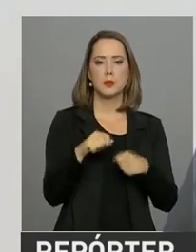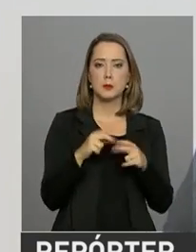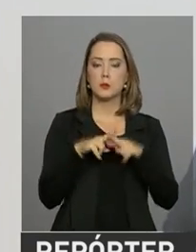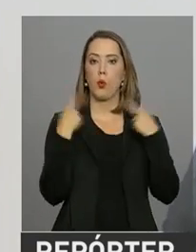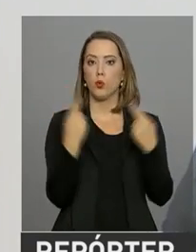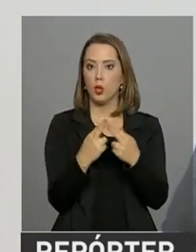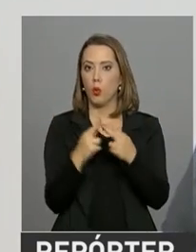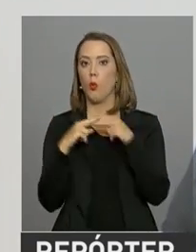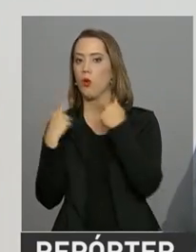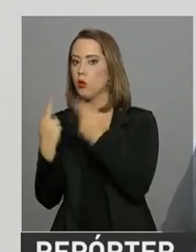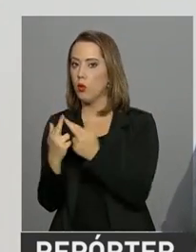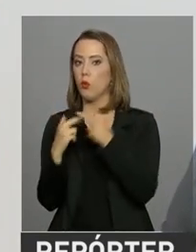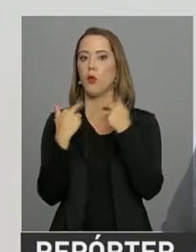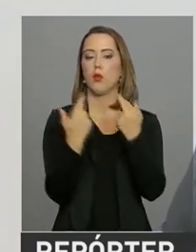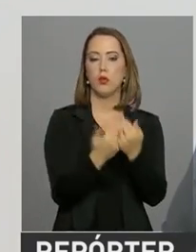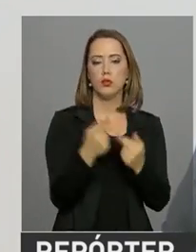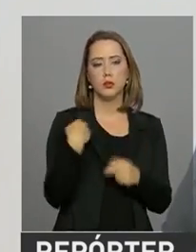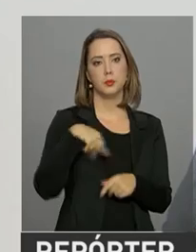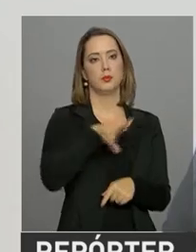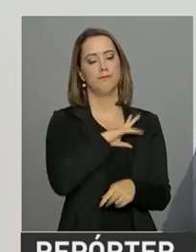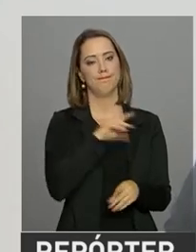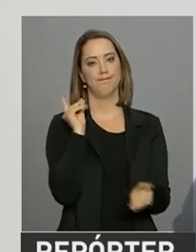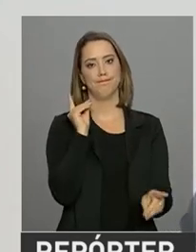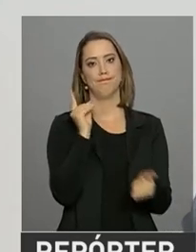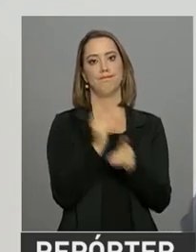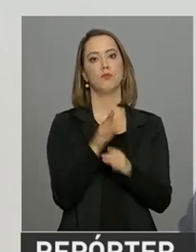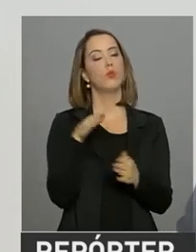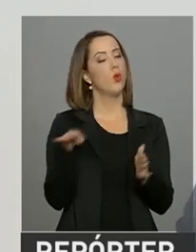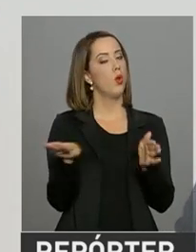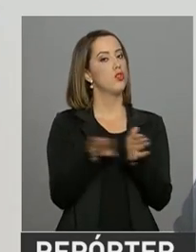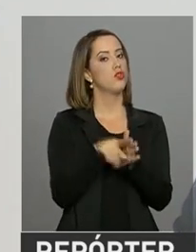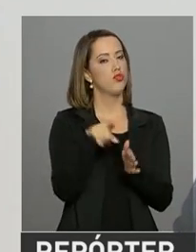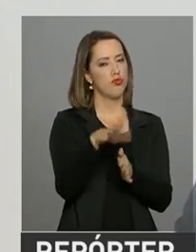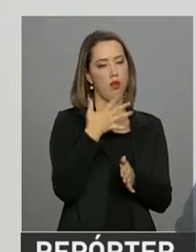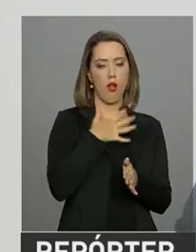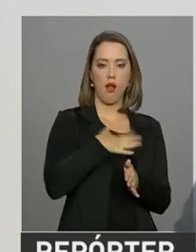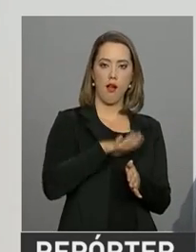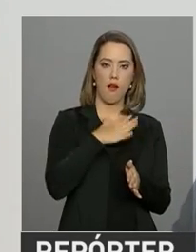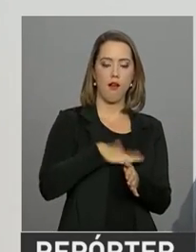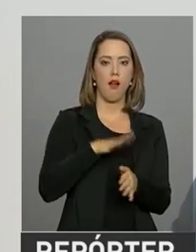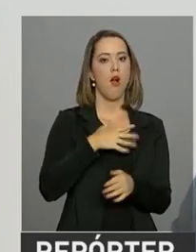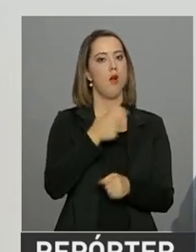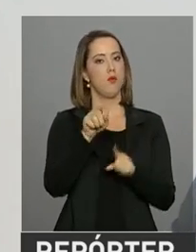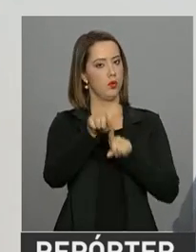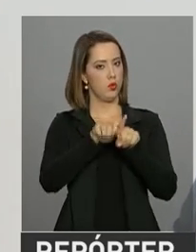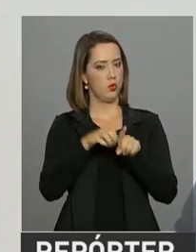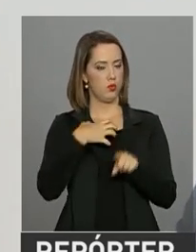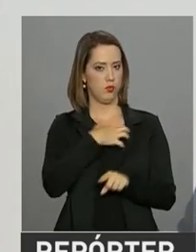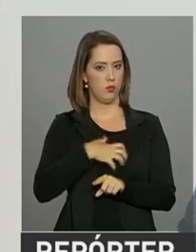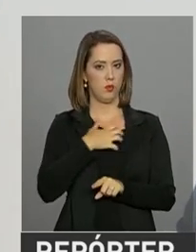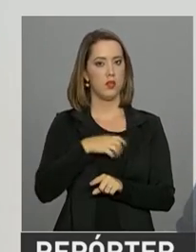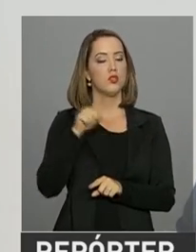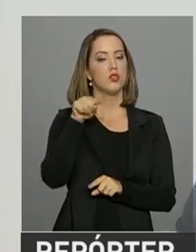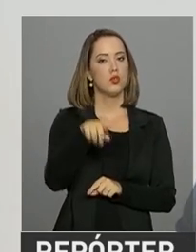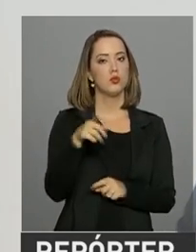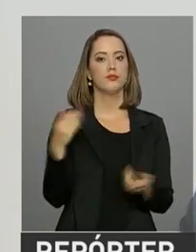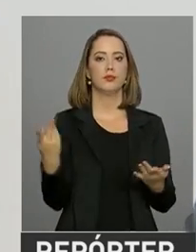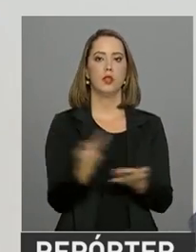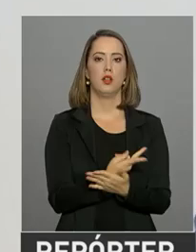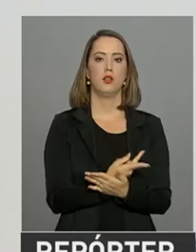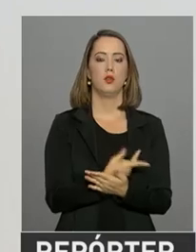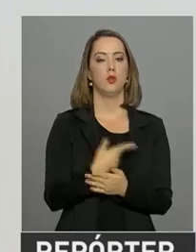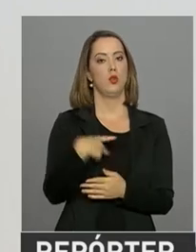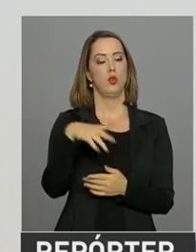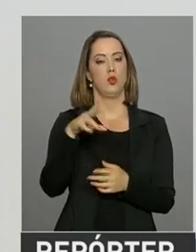reuniões para chegarmos com muita tranquilidade ao mês de agosto quando se dará quando se